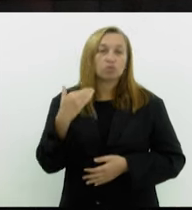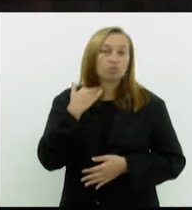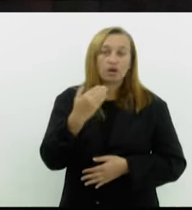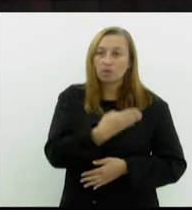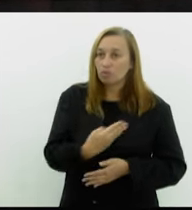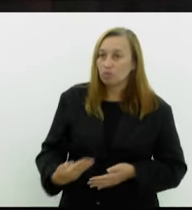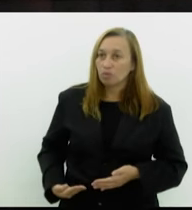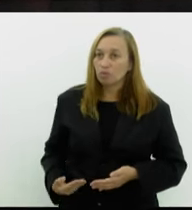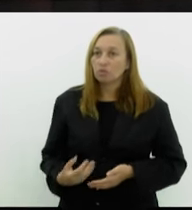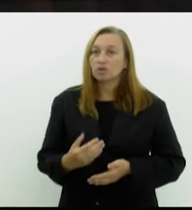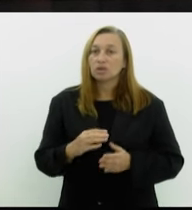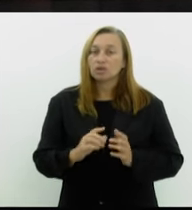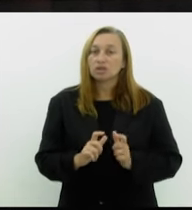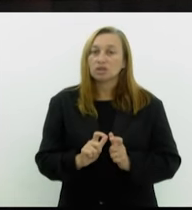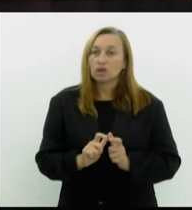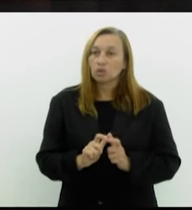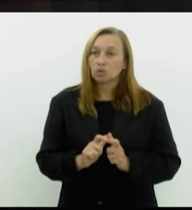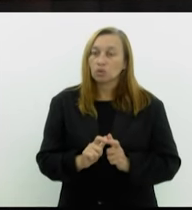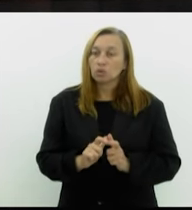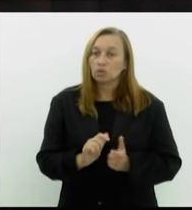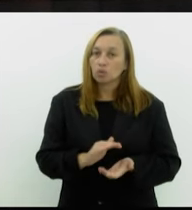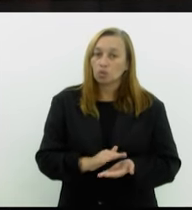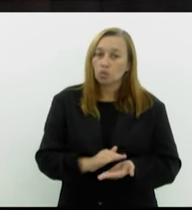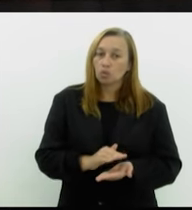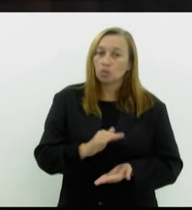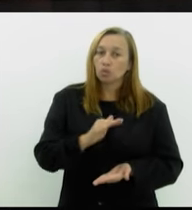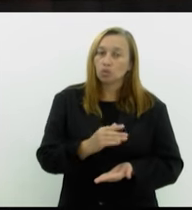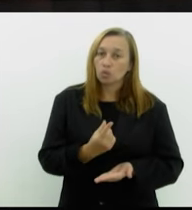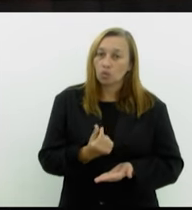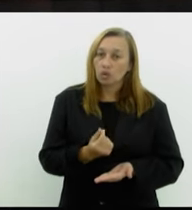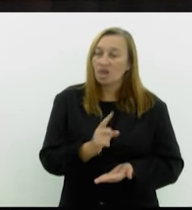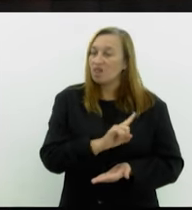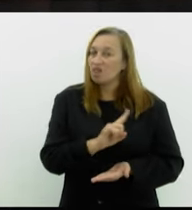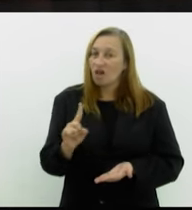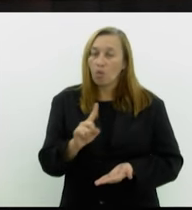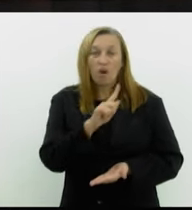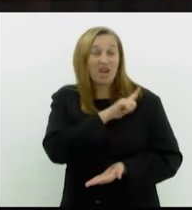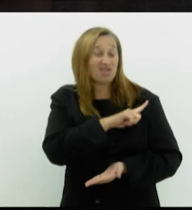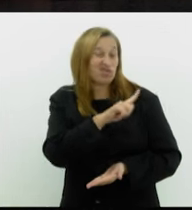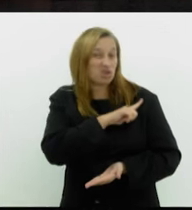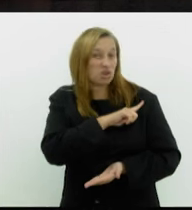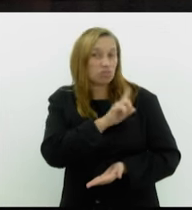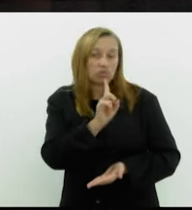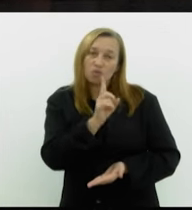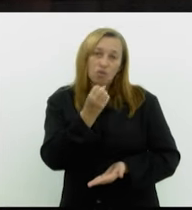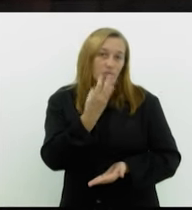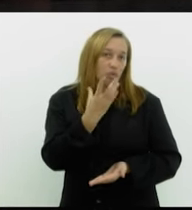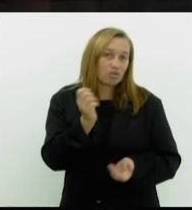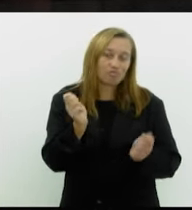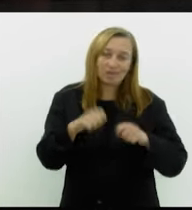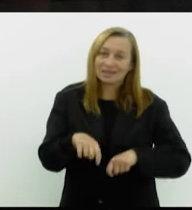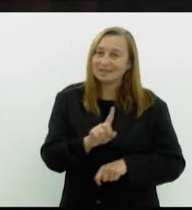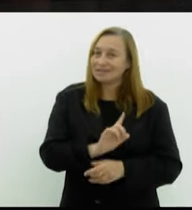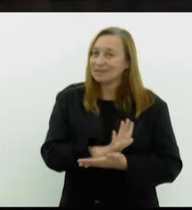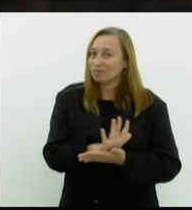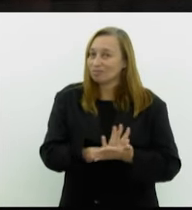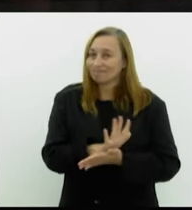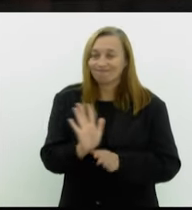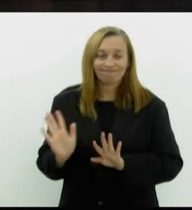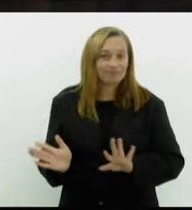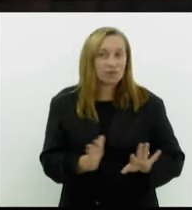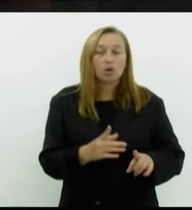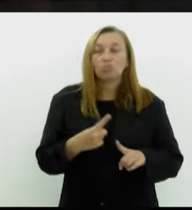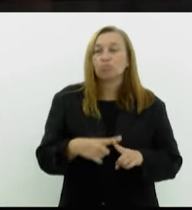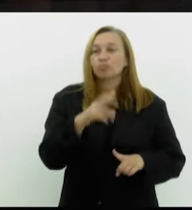Por via de consequência, a gestão não foi proba nem competente, porque